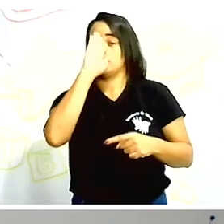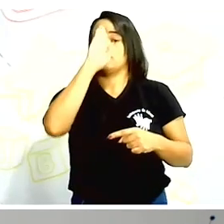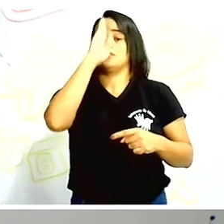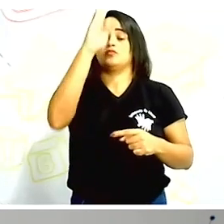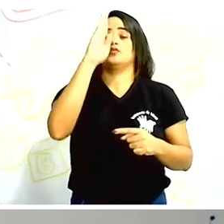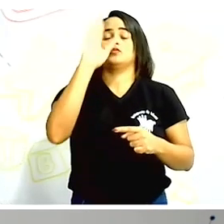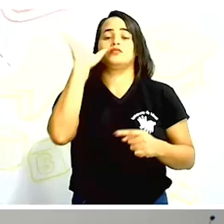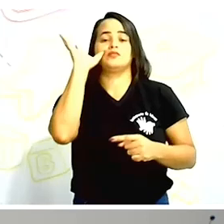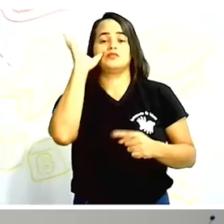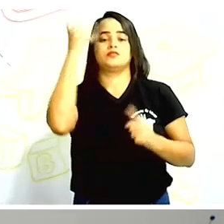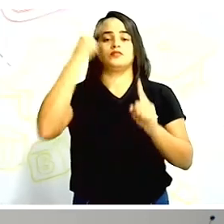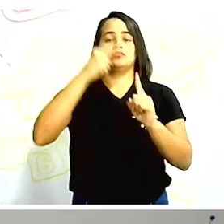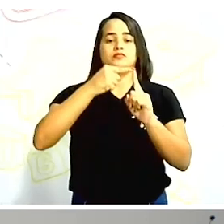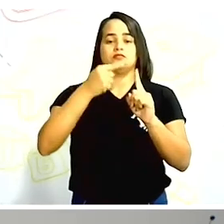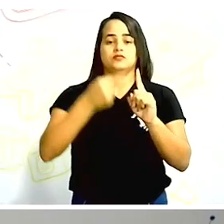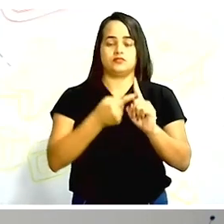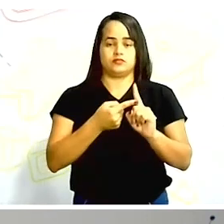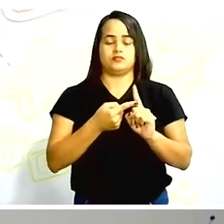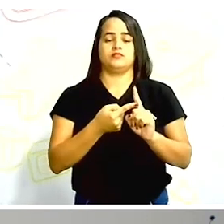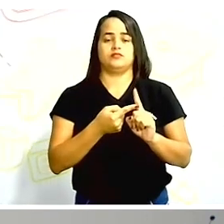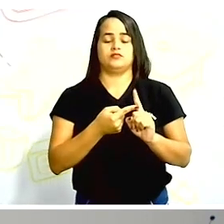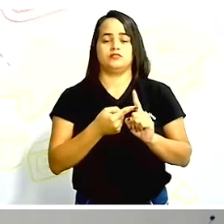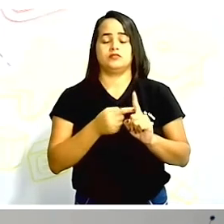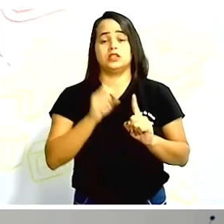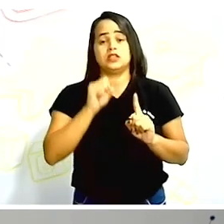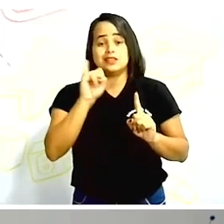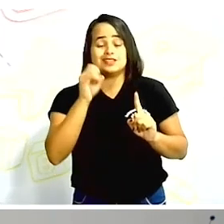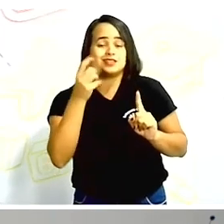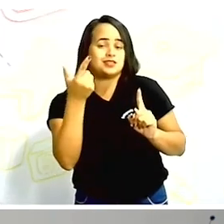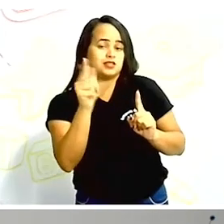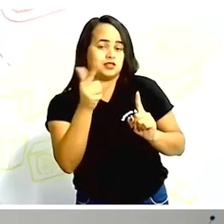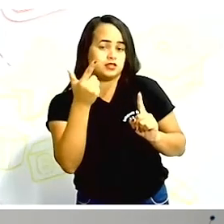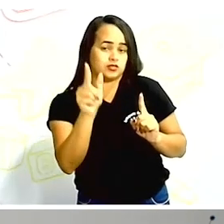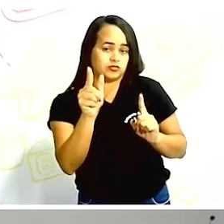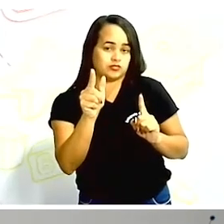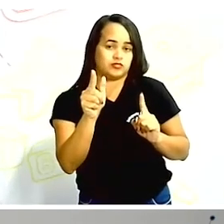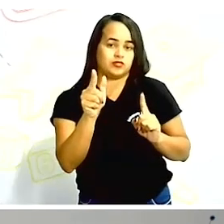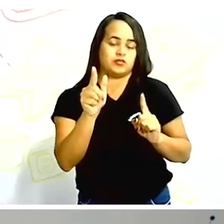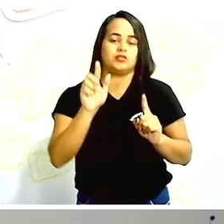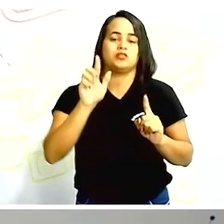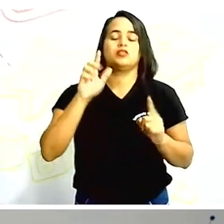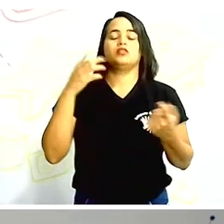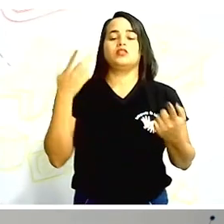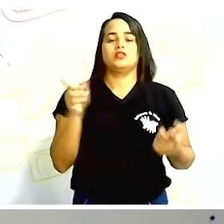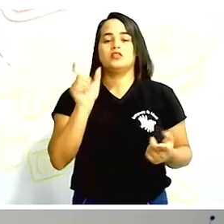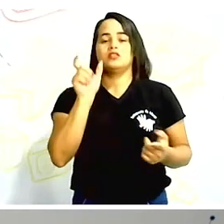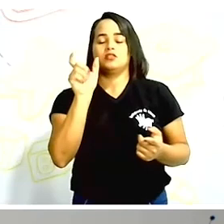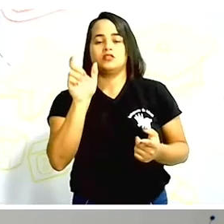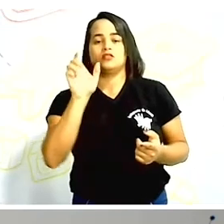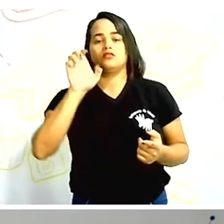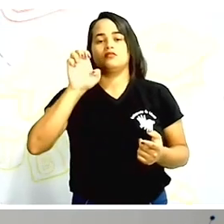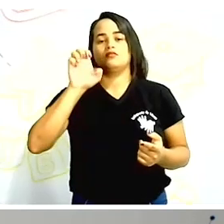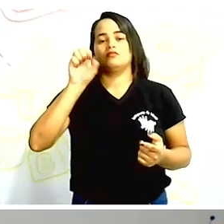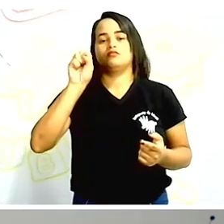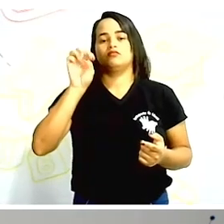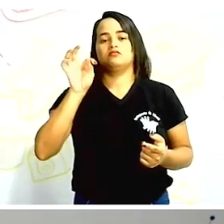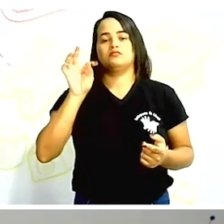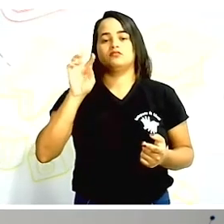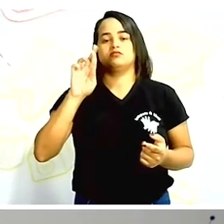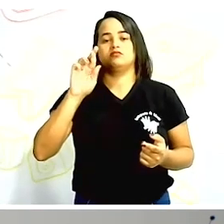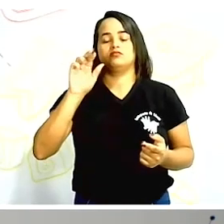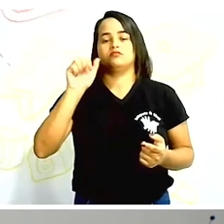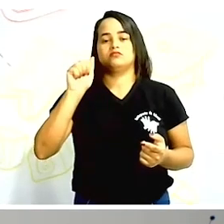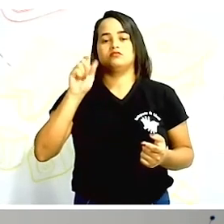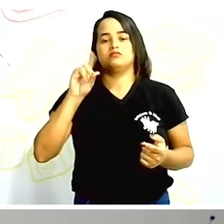estradiol fica impossível ter a gravidez. Então, estima-se que possua mais de 300 funções no organismo feminino, esse